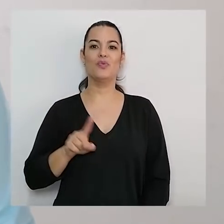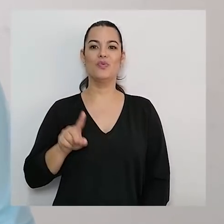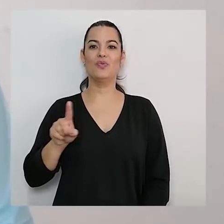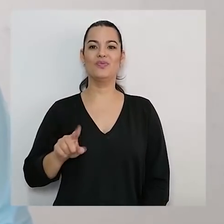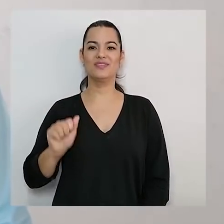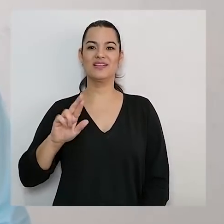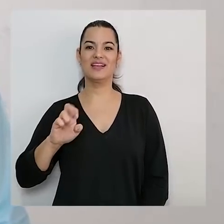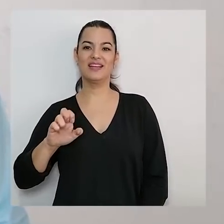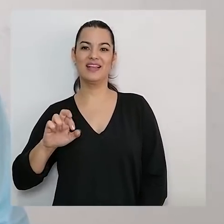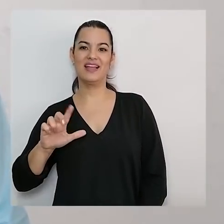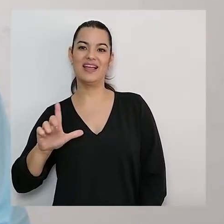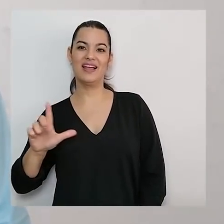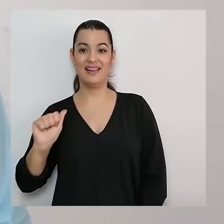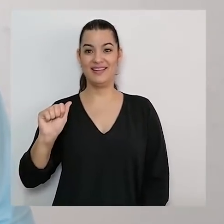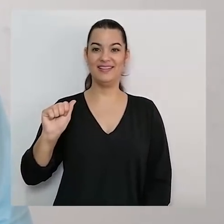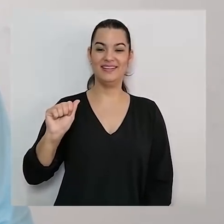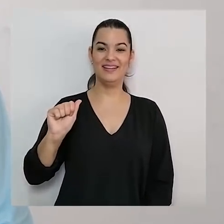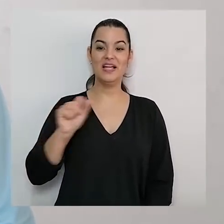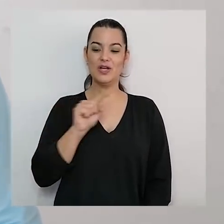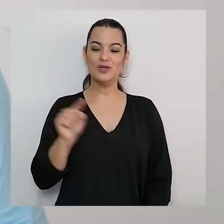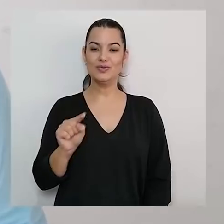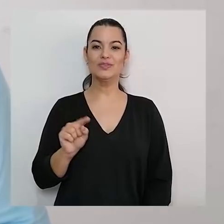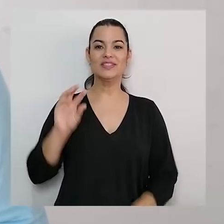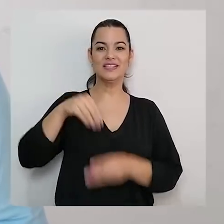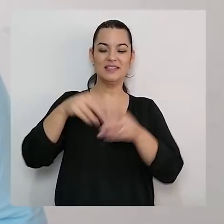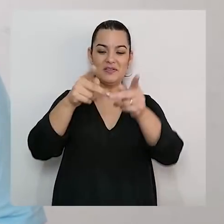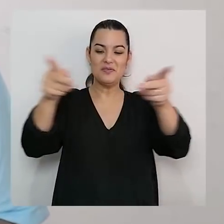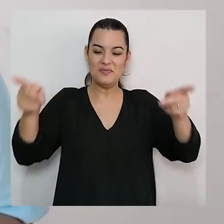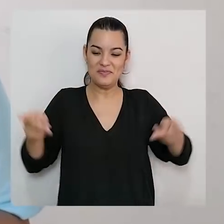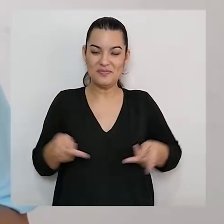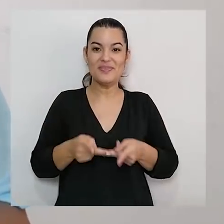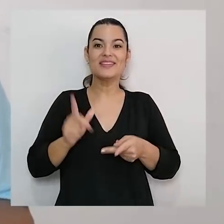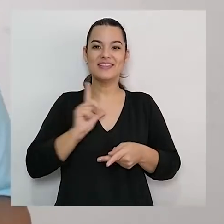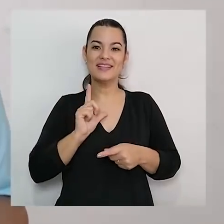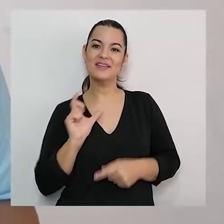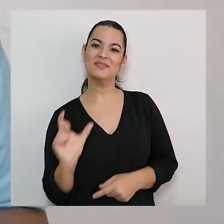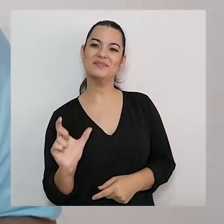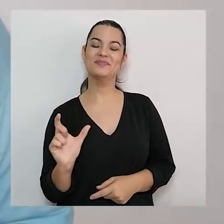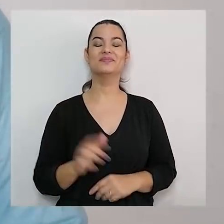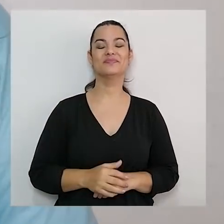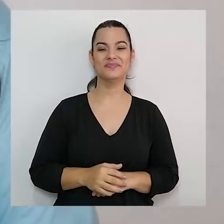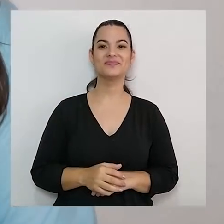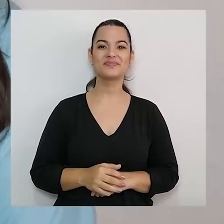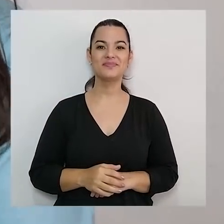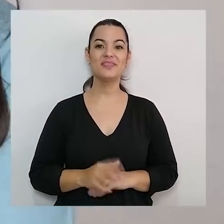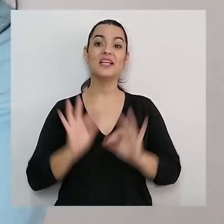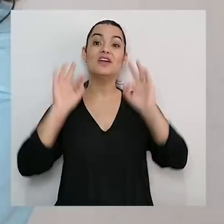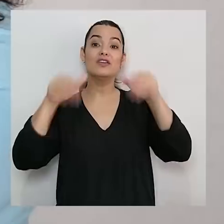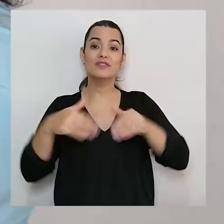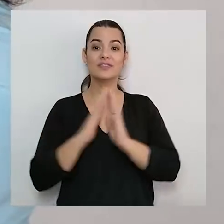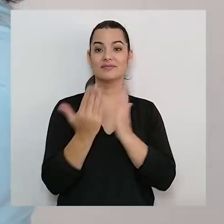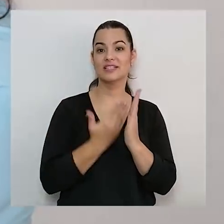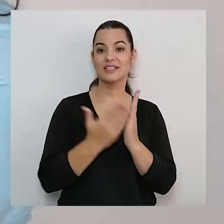uma pizza, o Z formando, na verdade, uma pizza. E assim nós finalizamos o nosso livro.